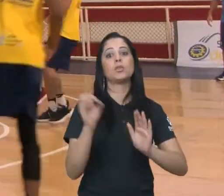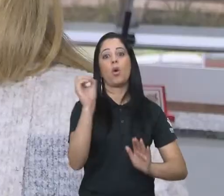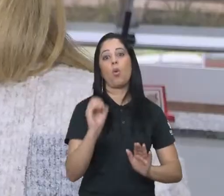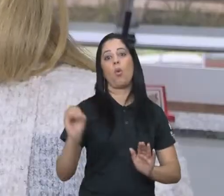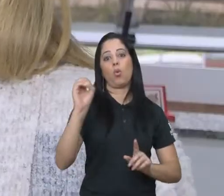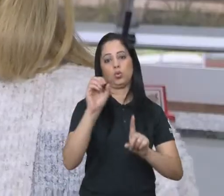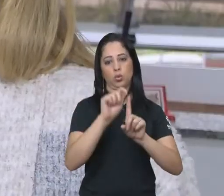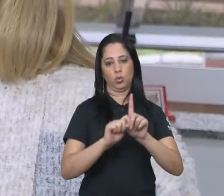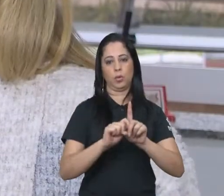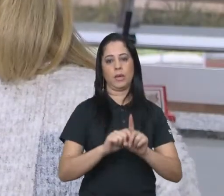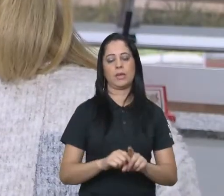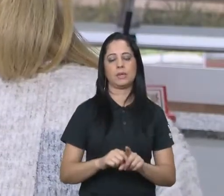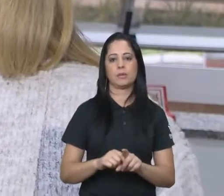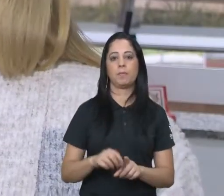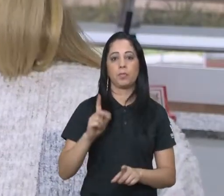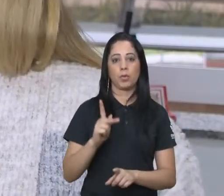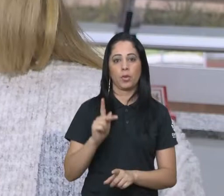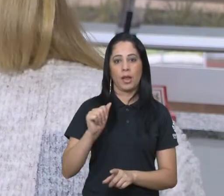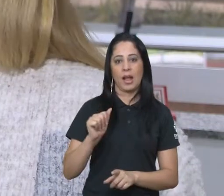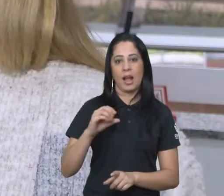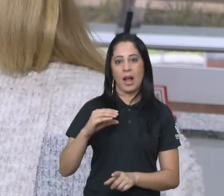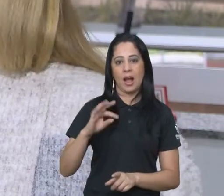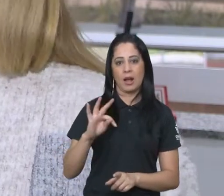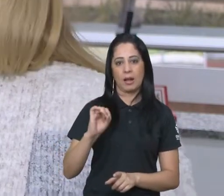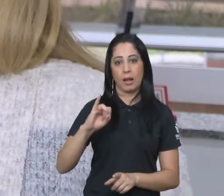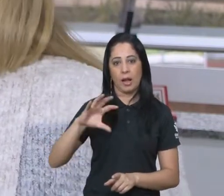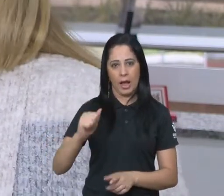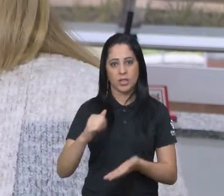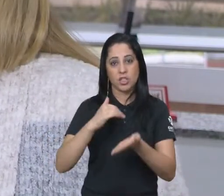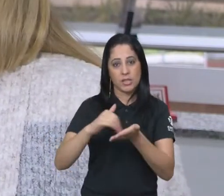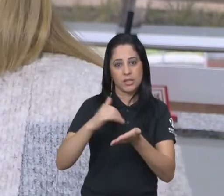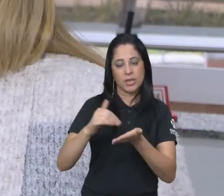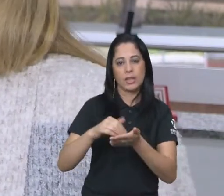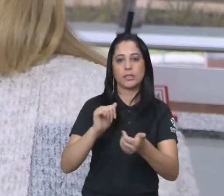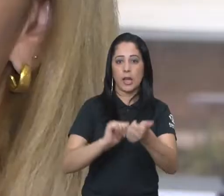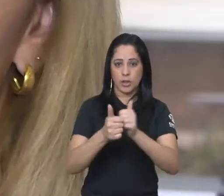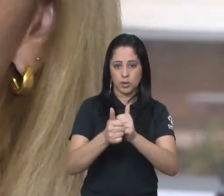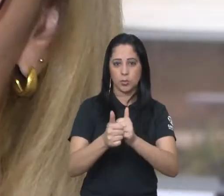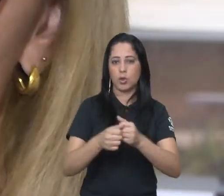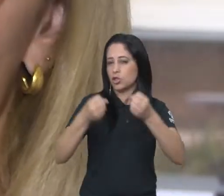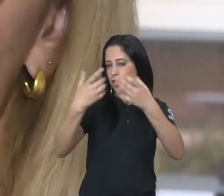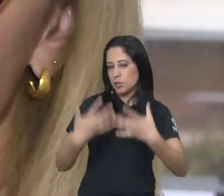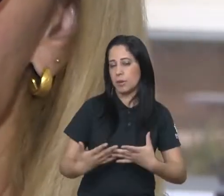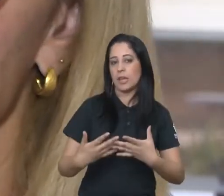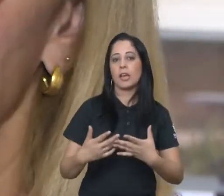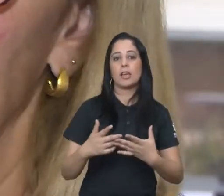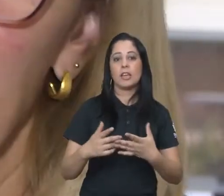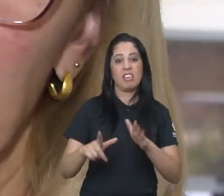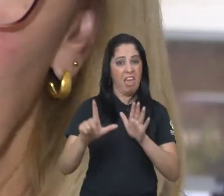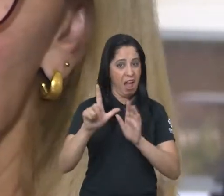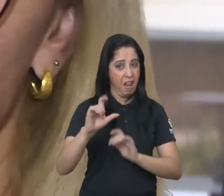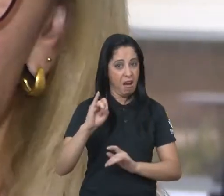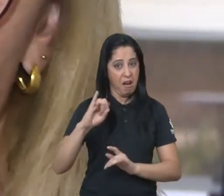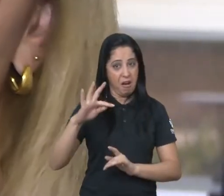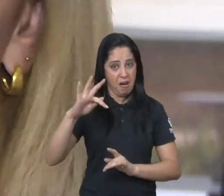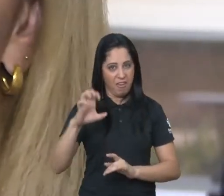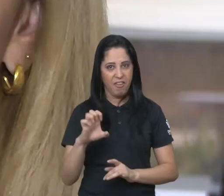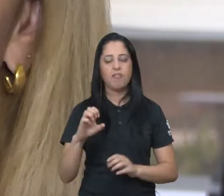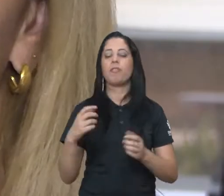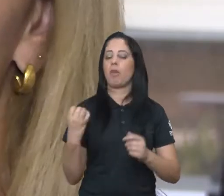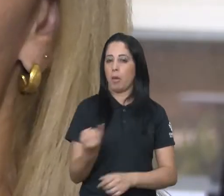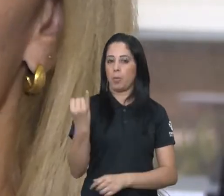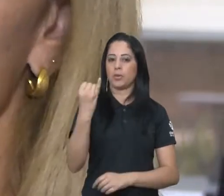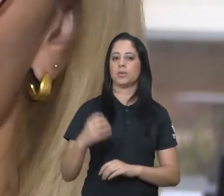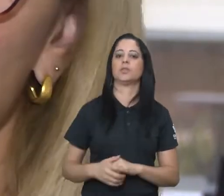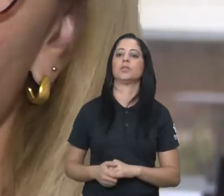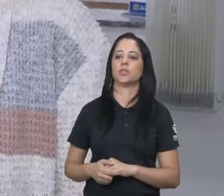outubro. Segundo Kátia Machado, secretária de Esportes e Qualidade de Vida, a LIF é importante para o desenvolvimento do